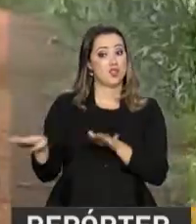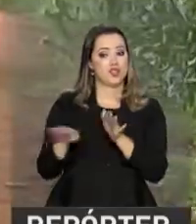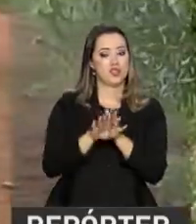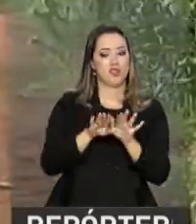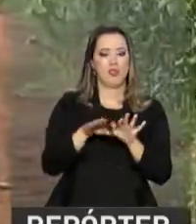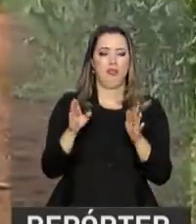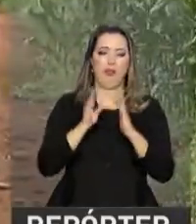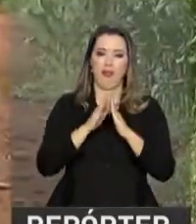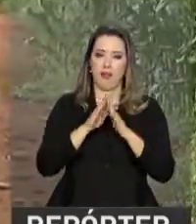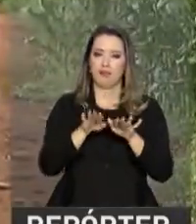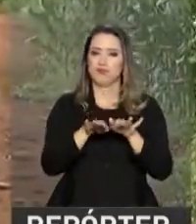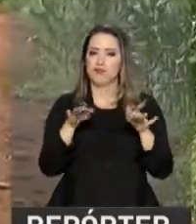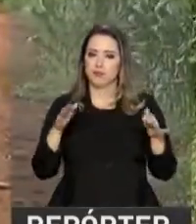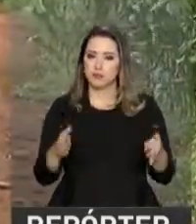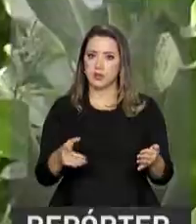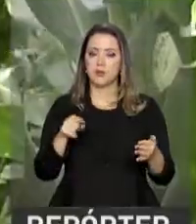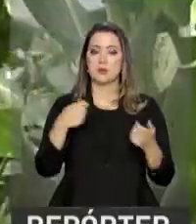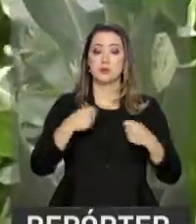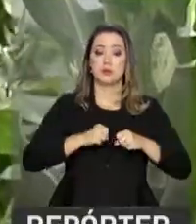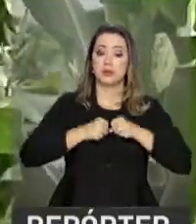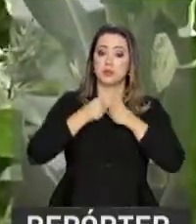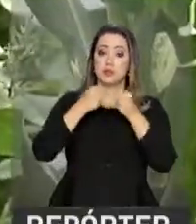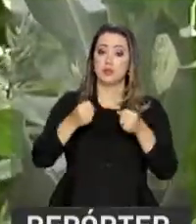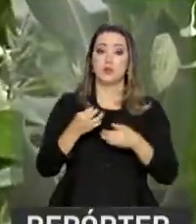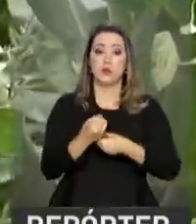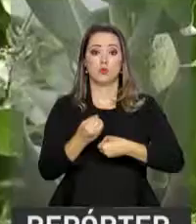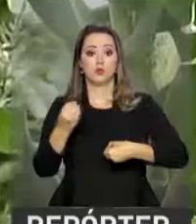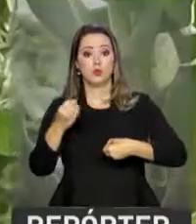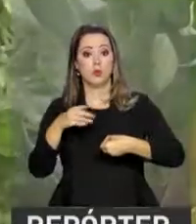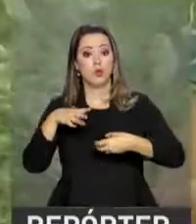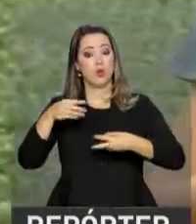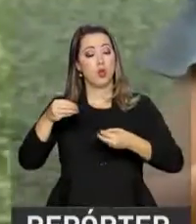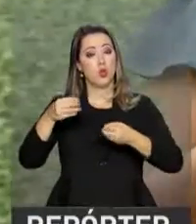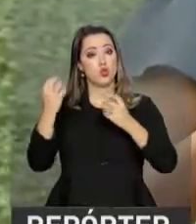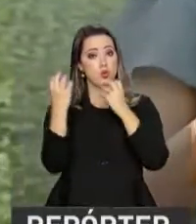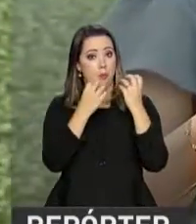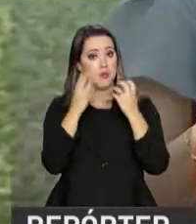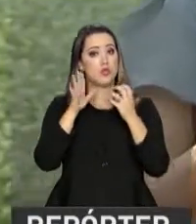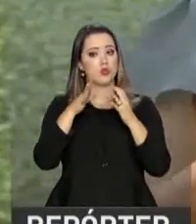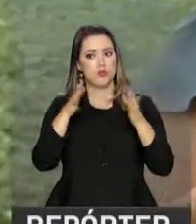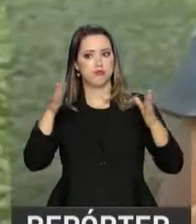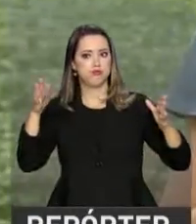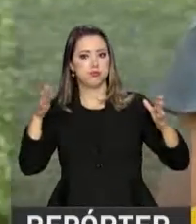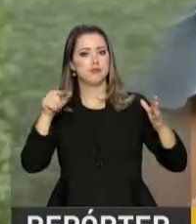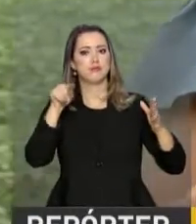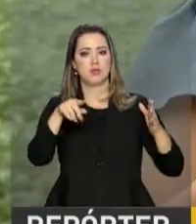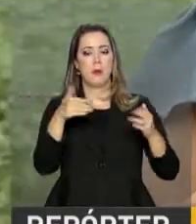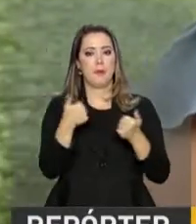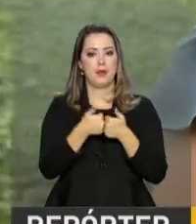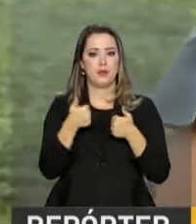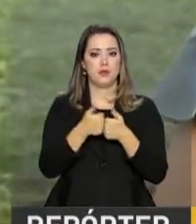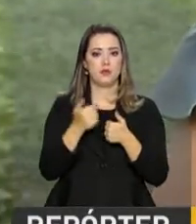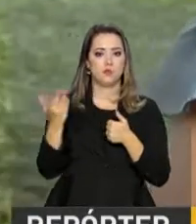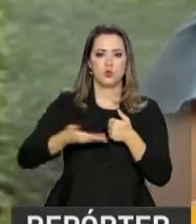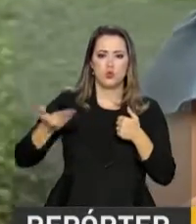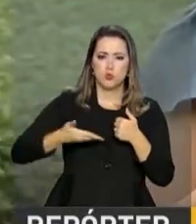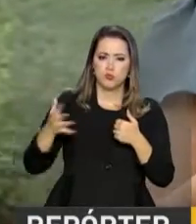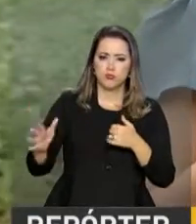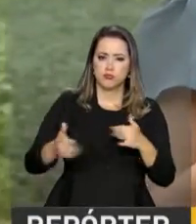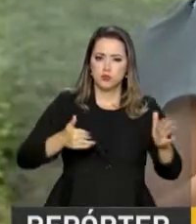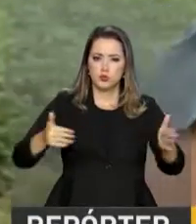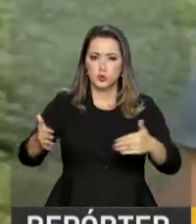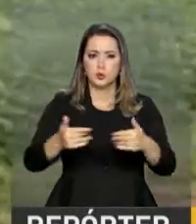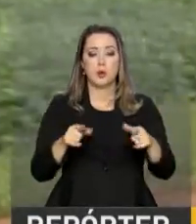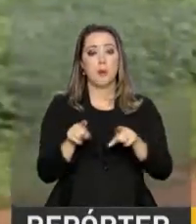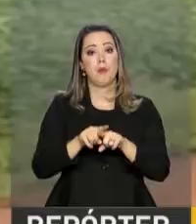é preciso muita dedicação. As espigas já estão grandes. Isto é sinal de que está perto da época da colheita do milho. Mas os produtores